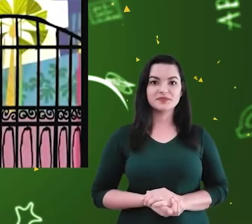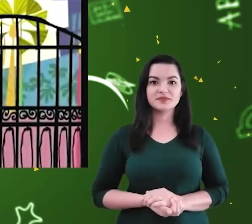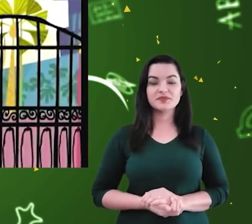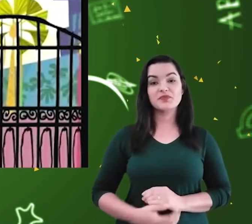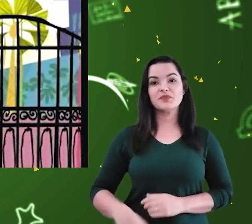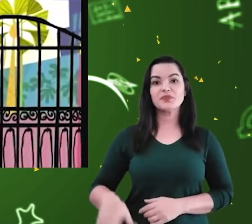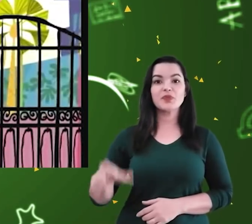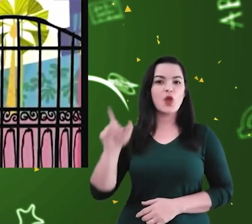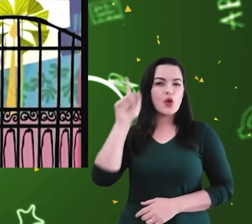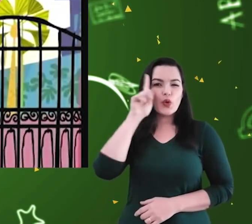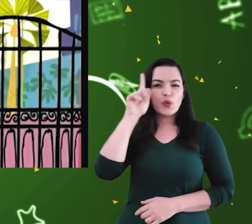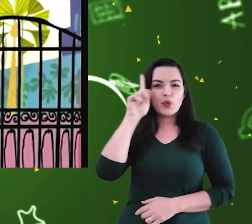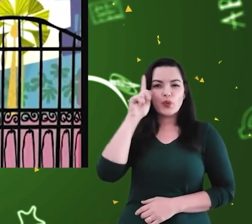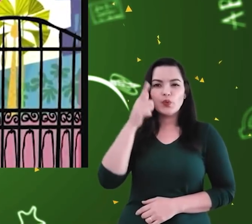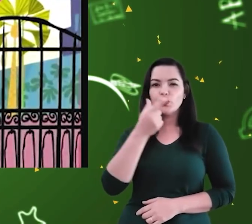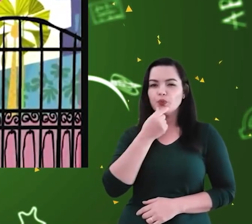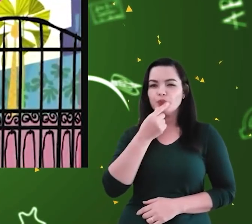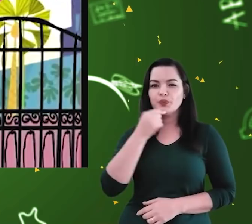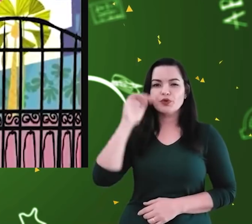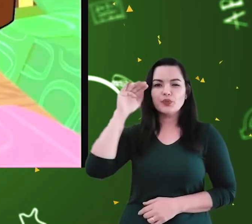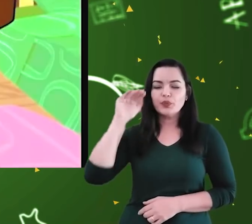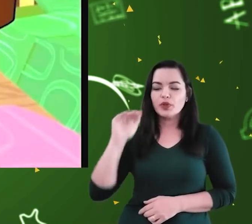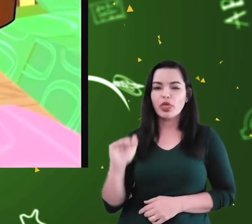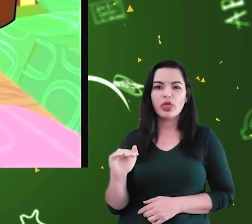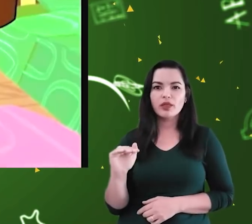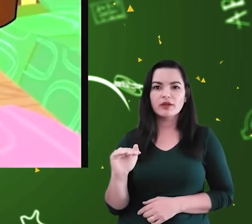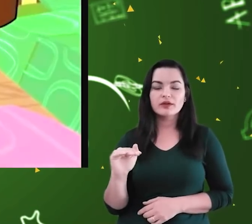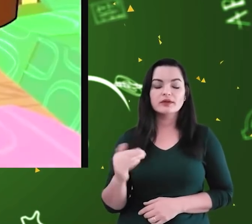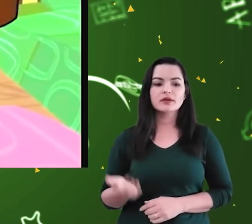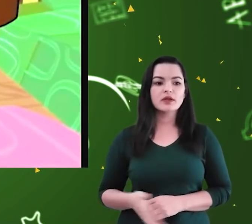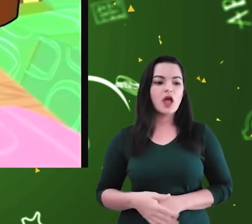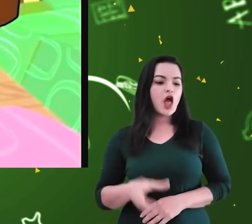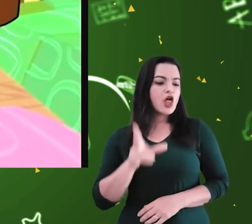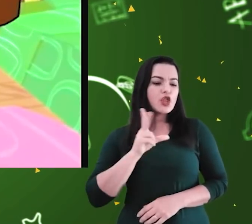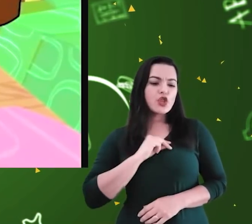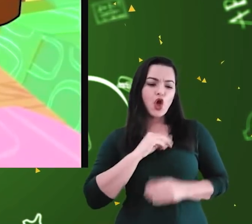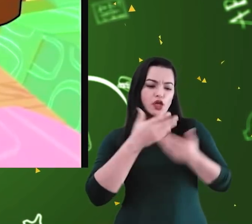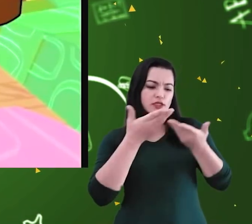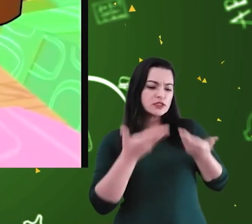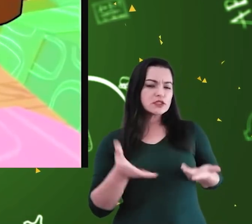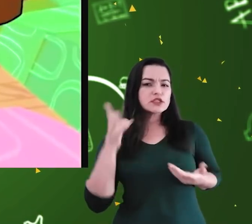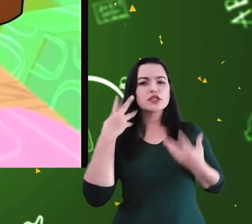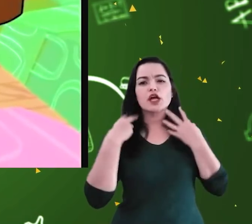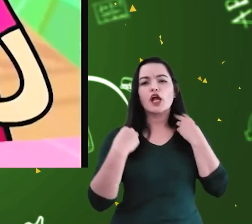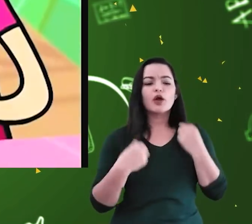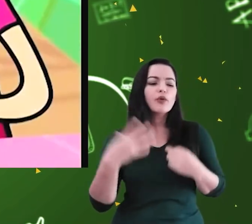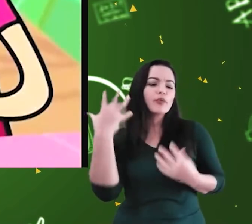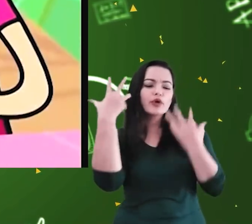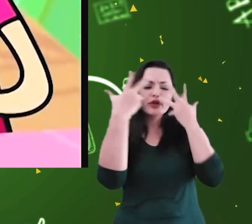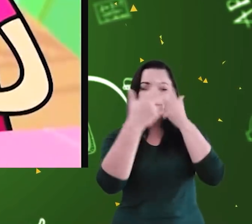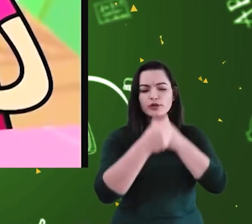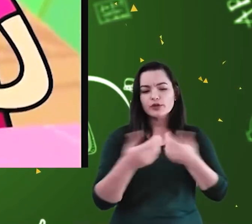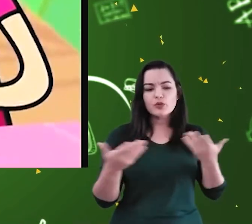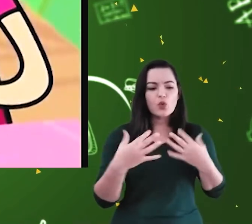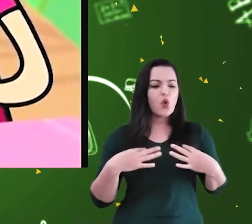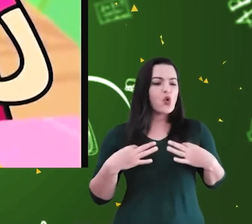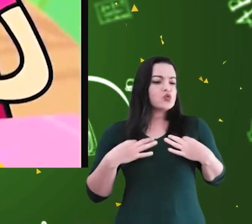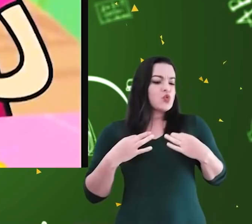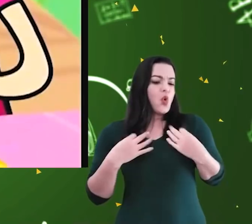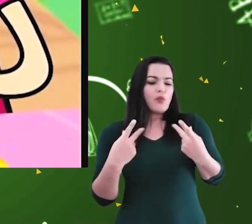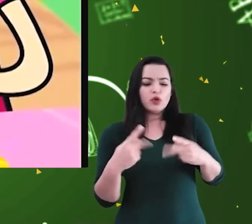Guto, o baixinho. Nossa, mas o seu cabelo tá tão lindo hoje. E essa